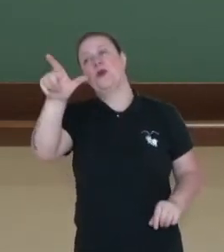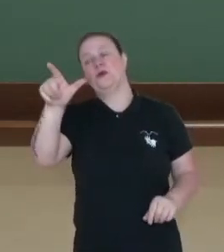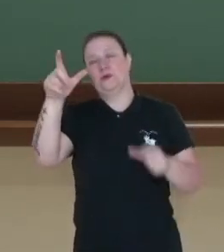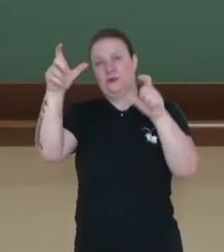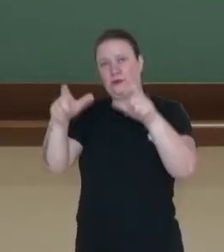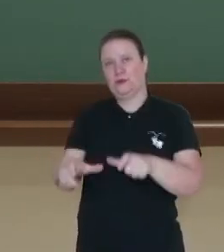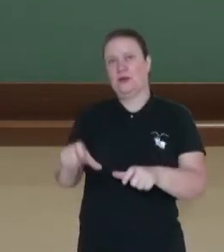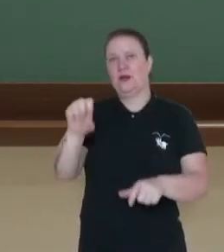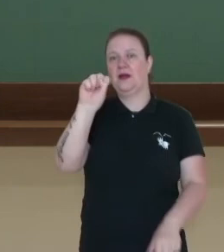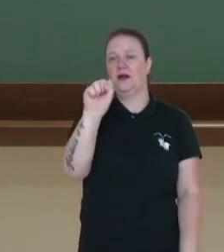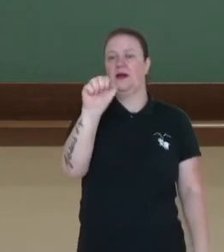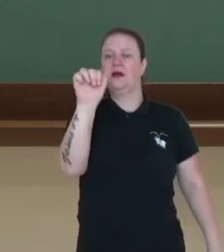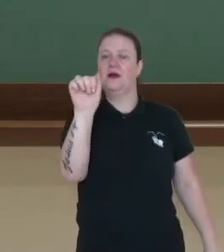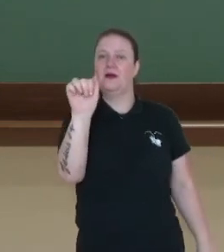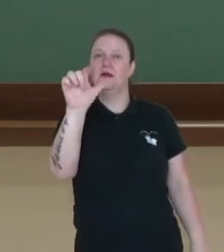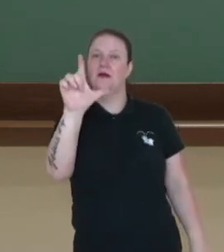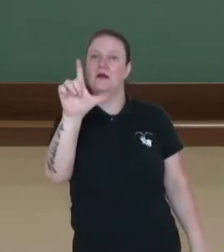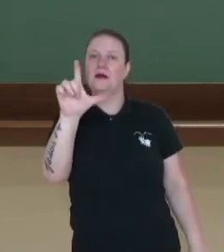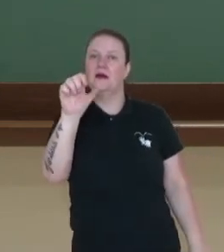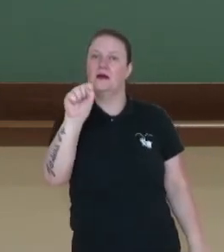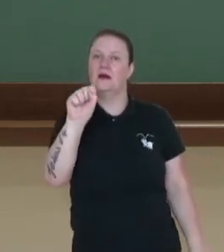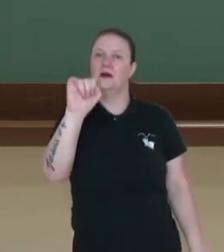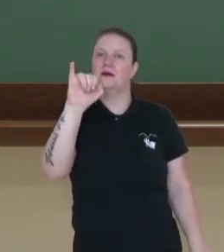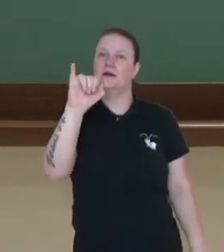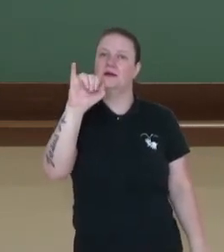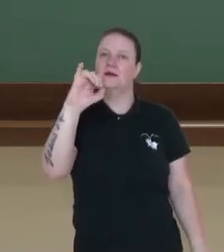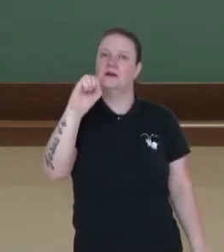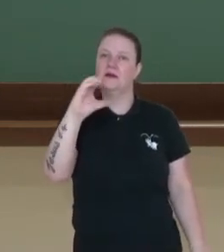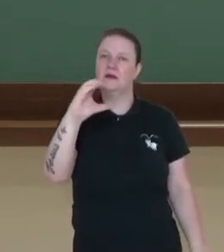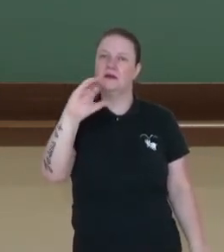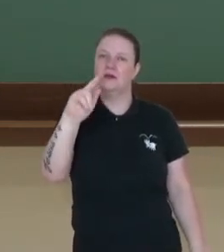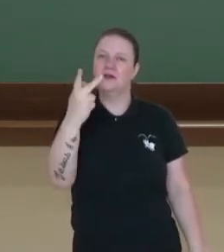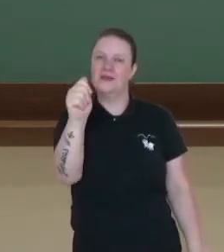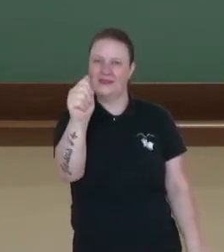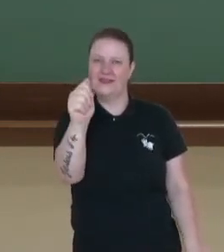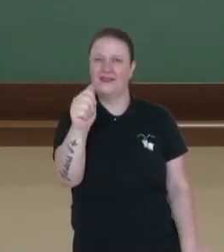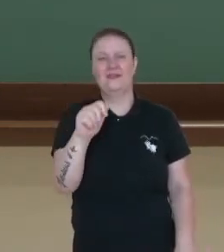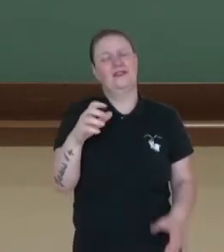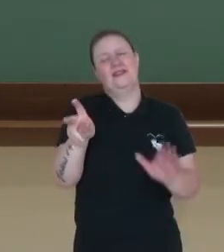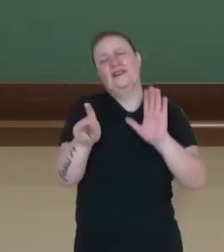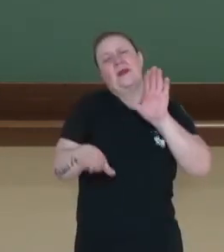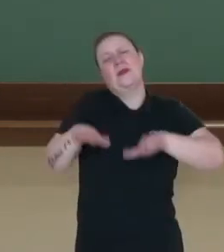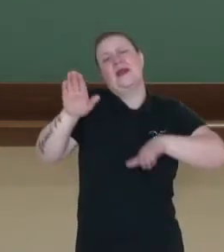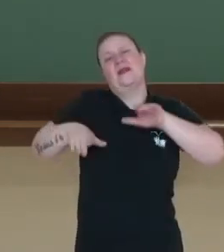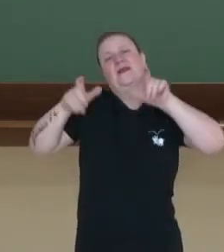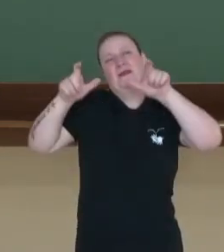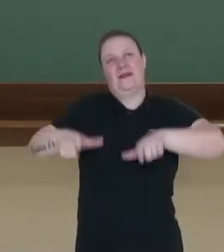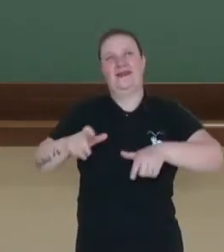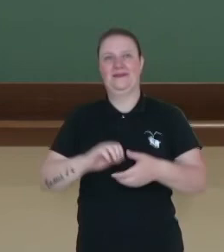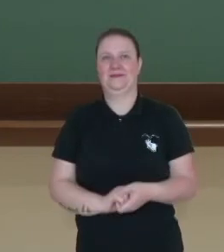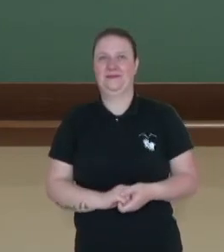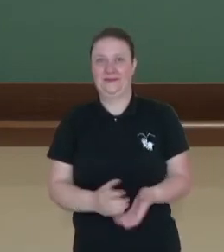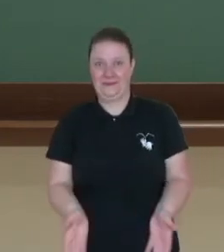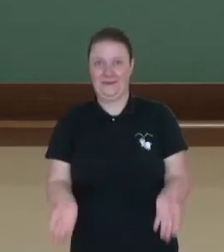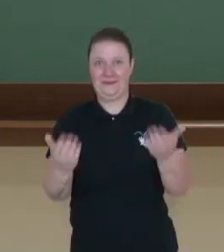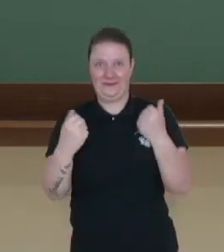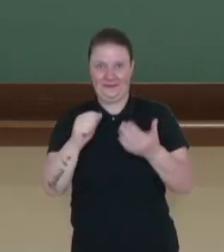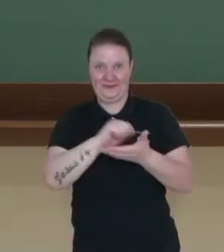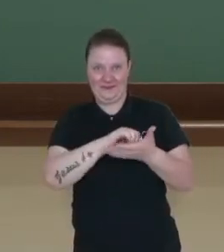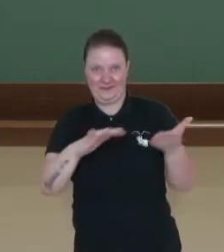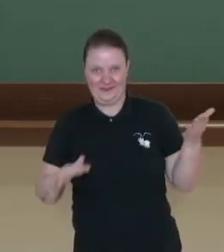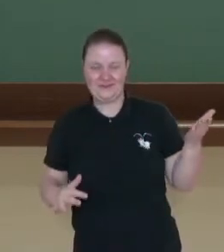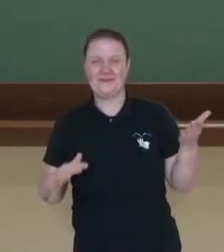nós temos aí as particularidades de cada região do estado do Paraná. E aqui a gente tem uma atividade, né? A partir